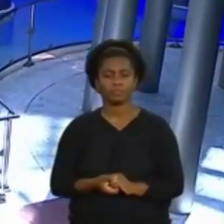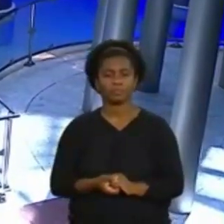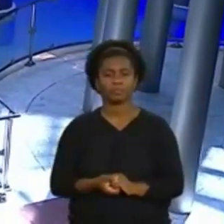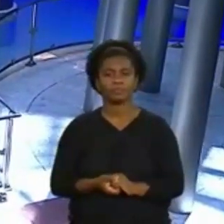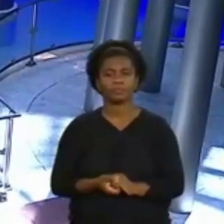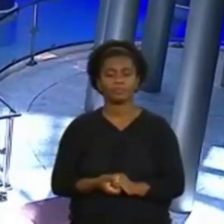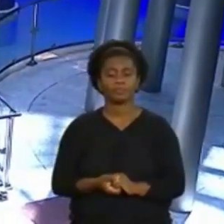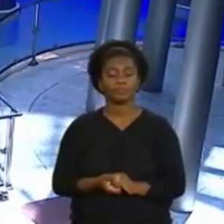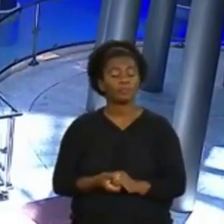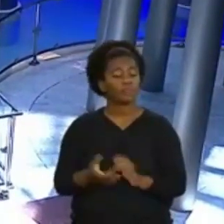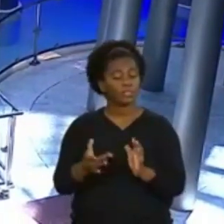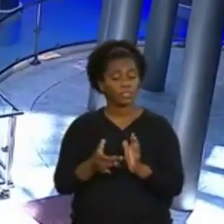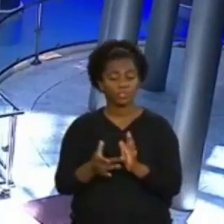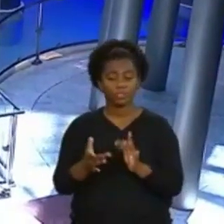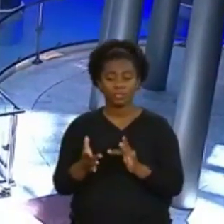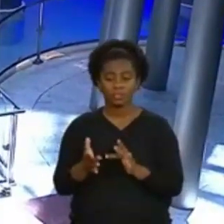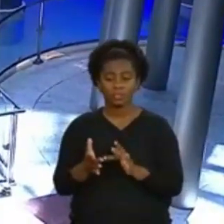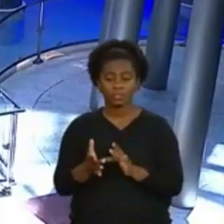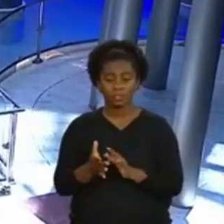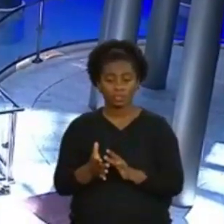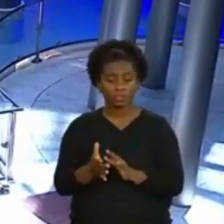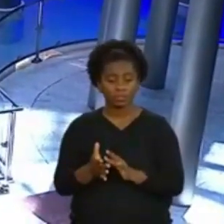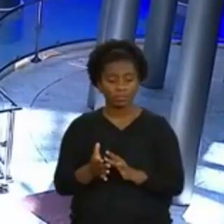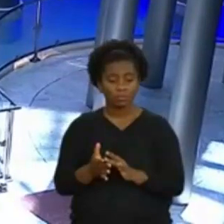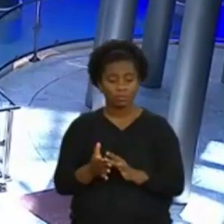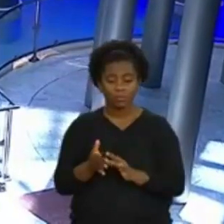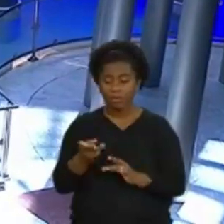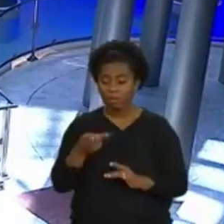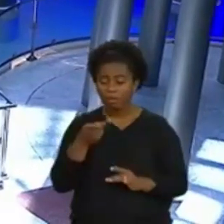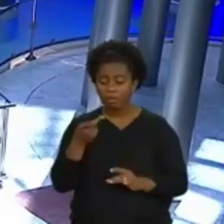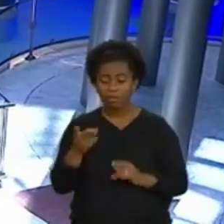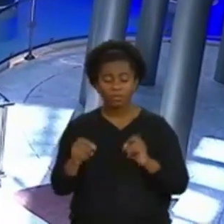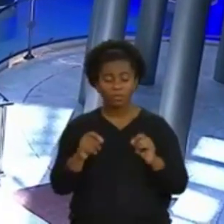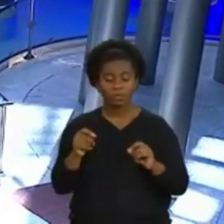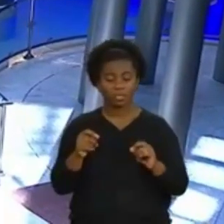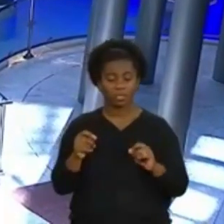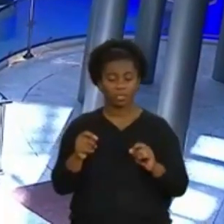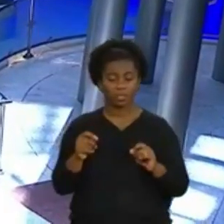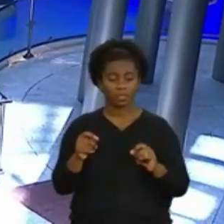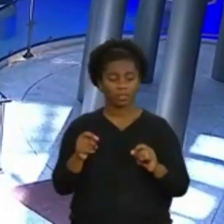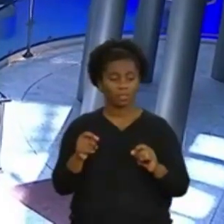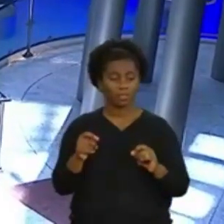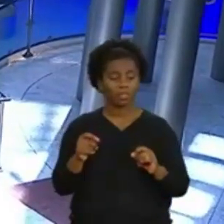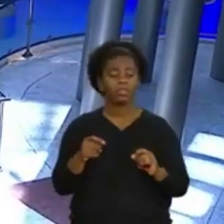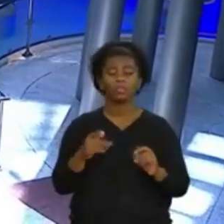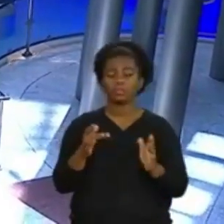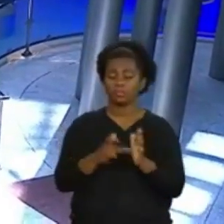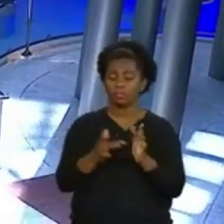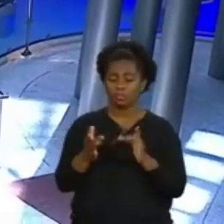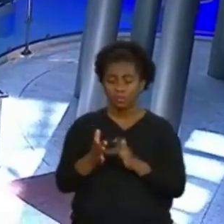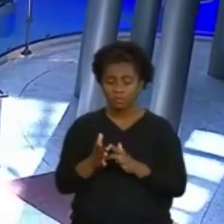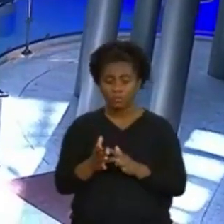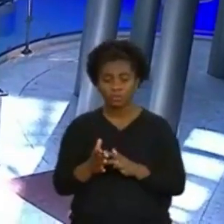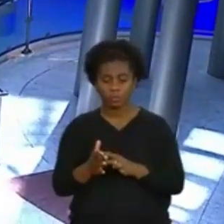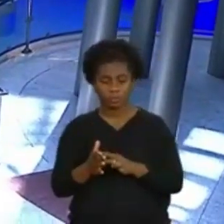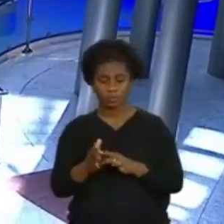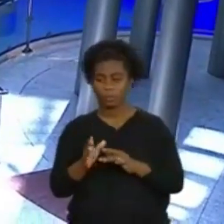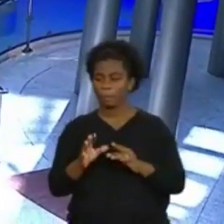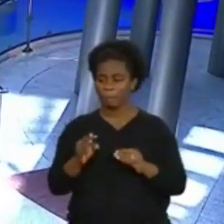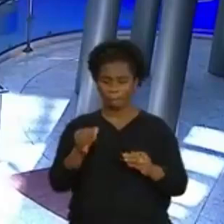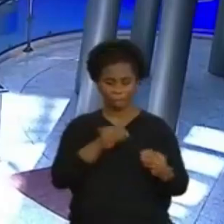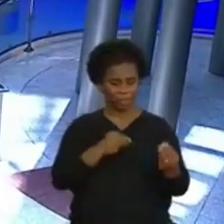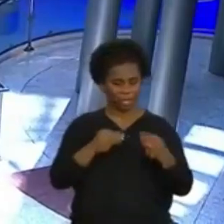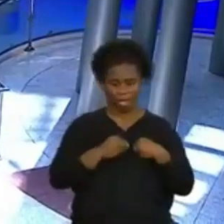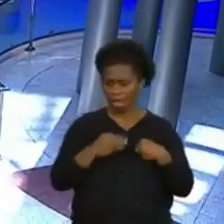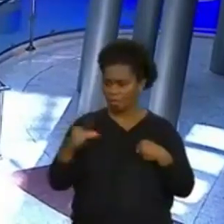ele estava dizendo que os nossos pecados, porque ele estava levando nossos pecados, ele estava levando todos os